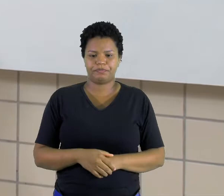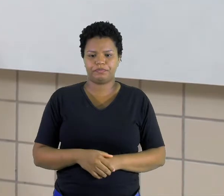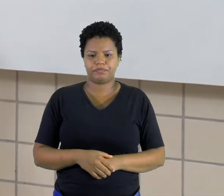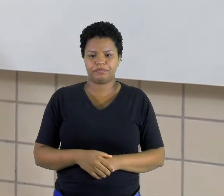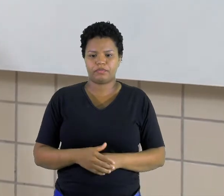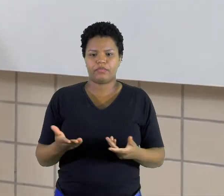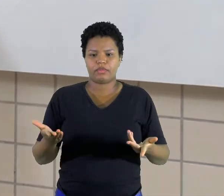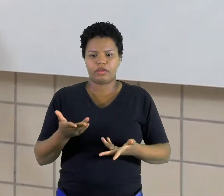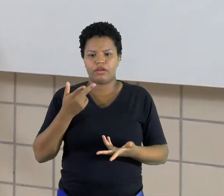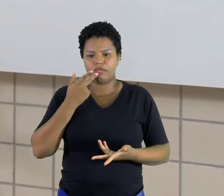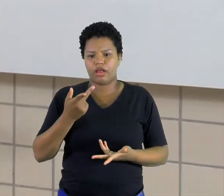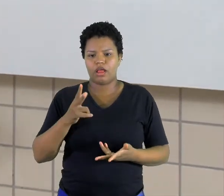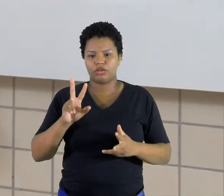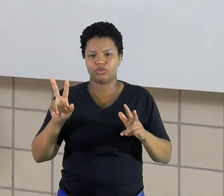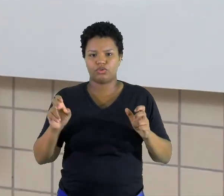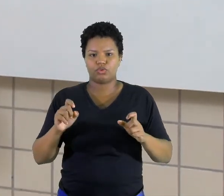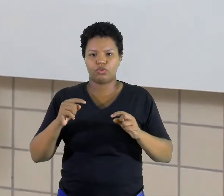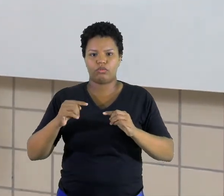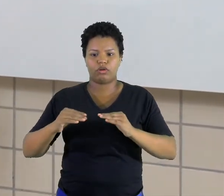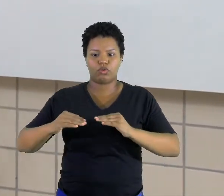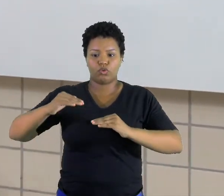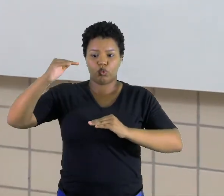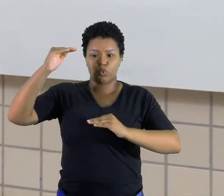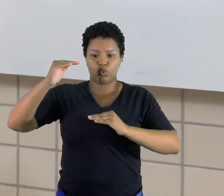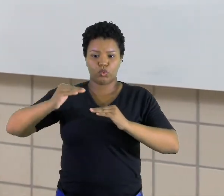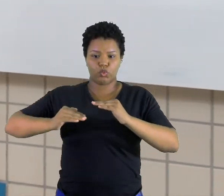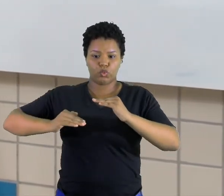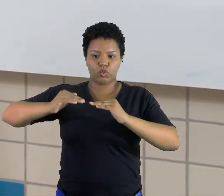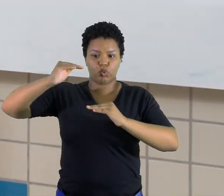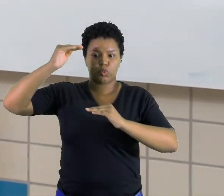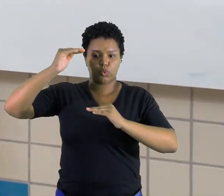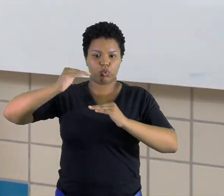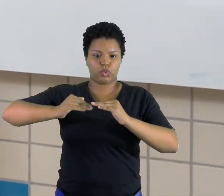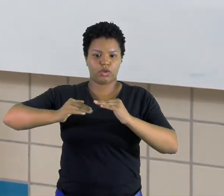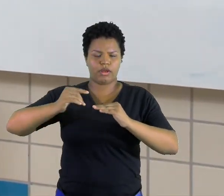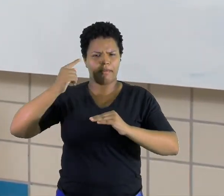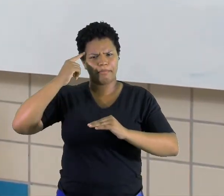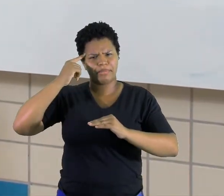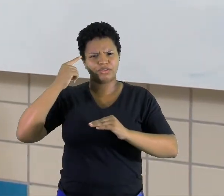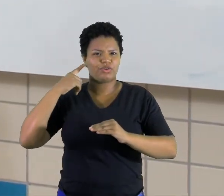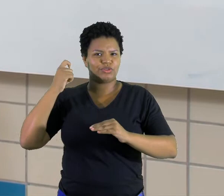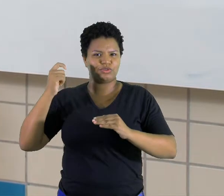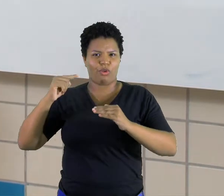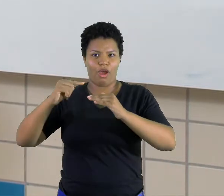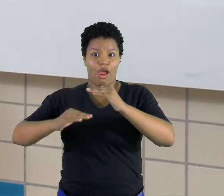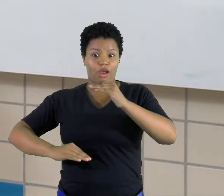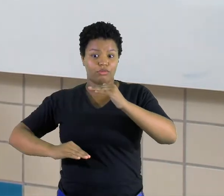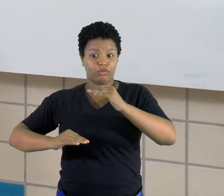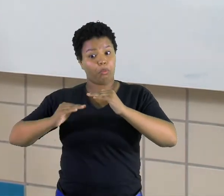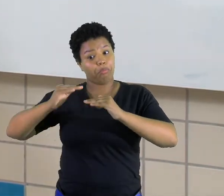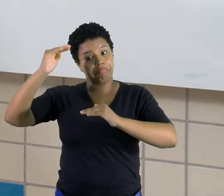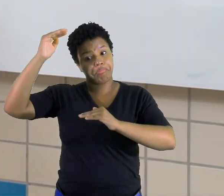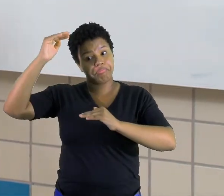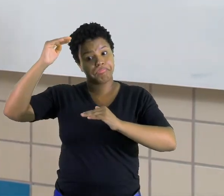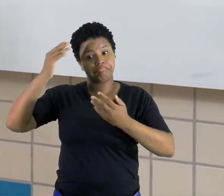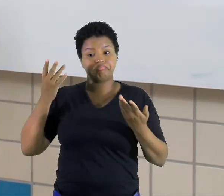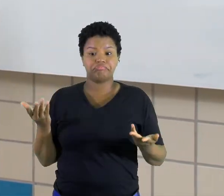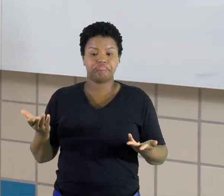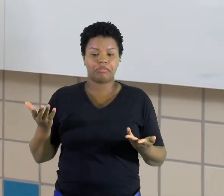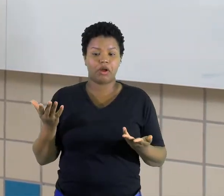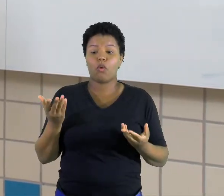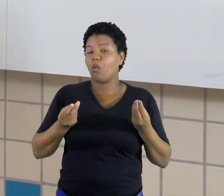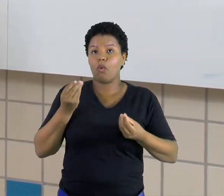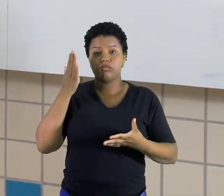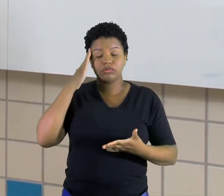vocês agora sobre a altura do som. O som também é altura. Será que o som é baixinho ou o som é altão? E aí, como é que eu sei que um som é baixo